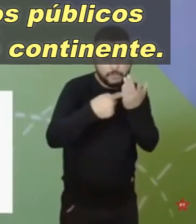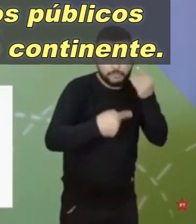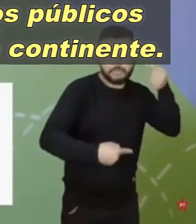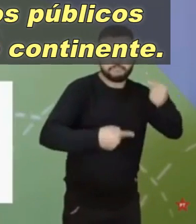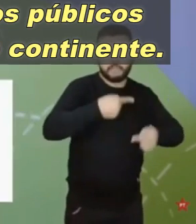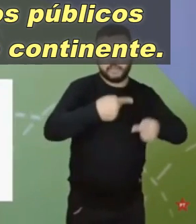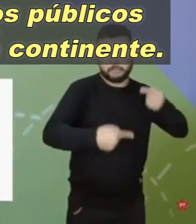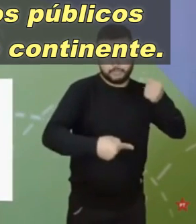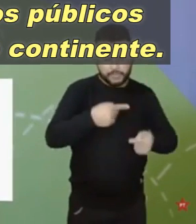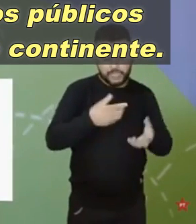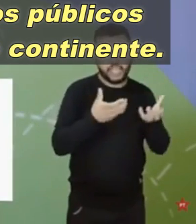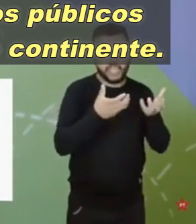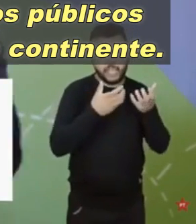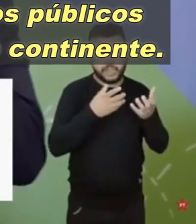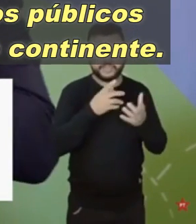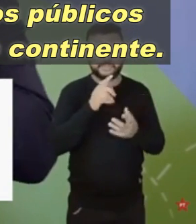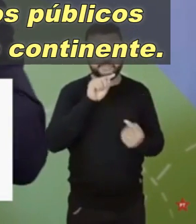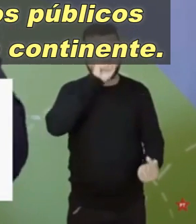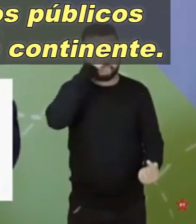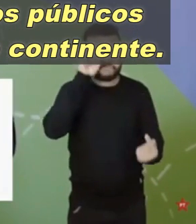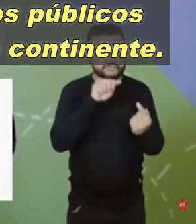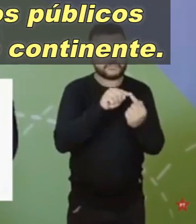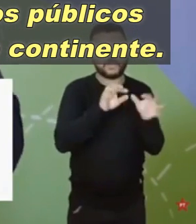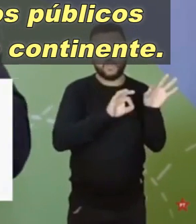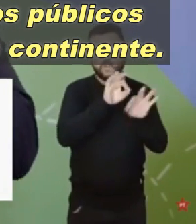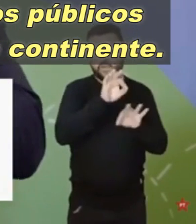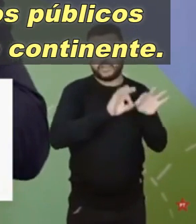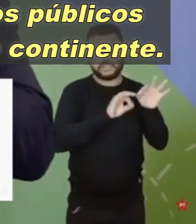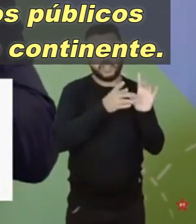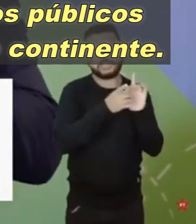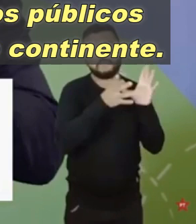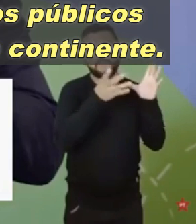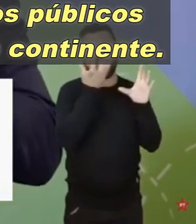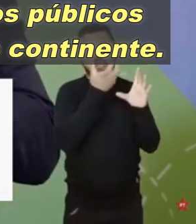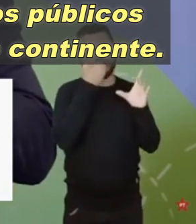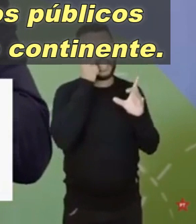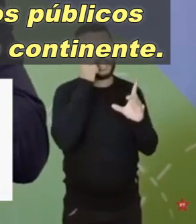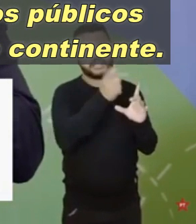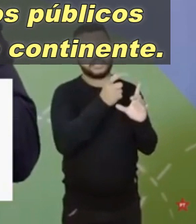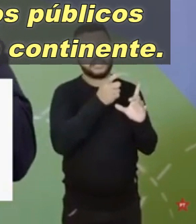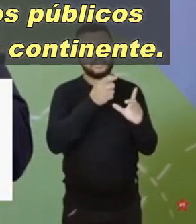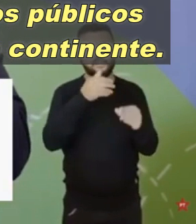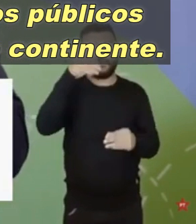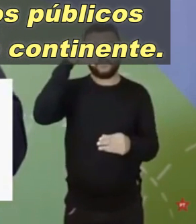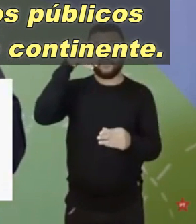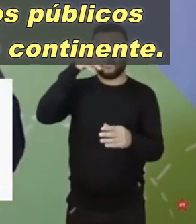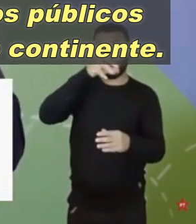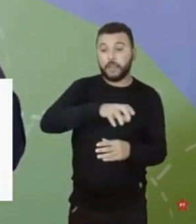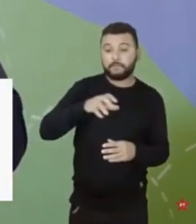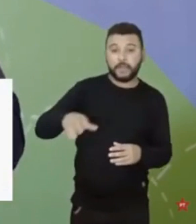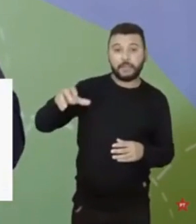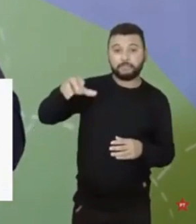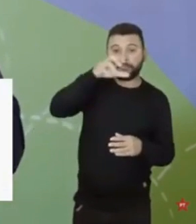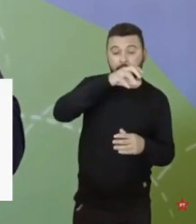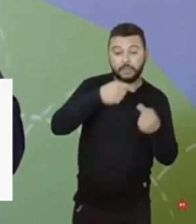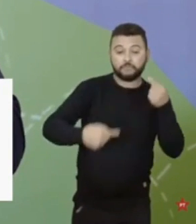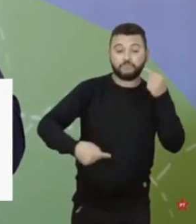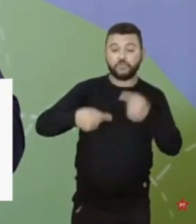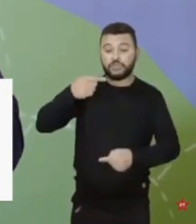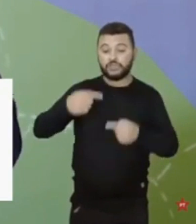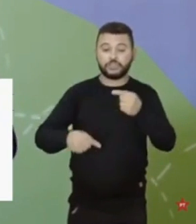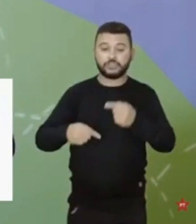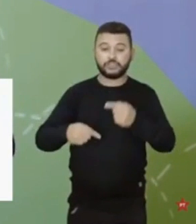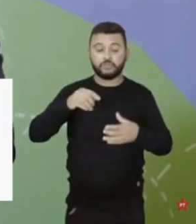de vista da organização democrática disputar os espaços políticos do nosso continente e vocês